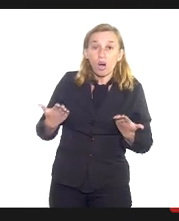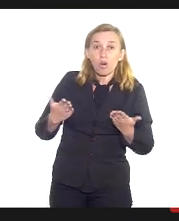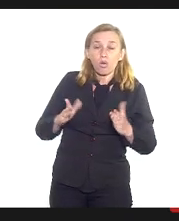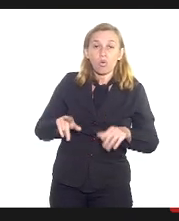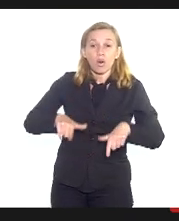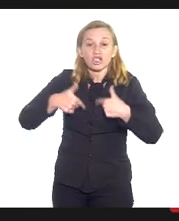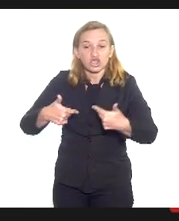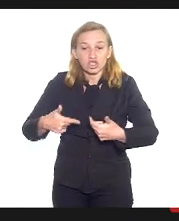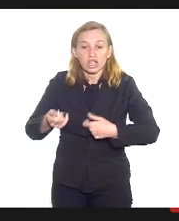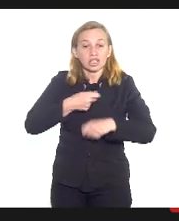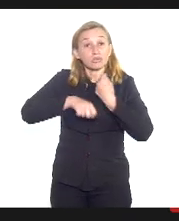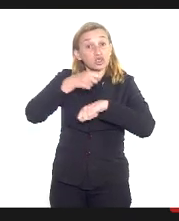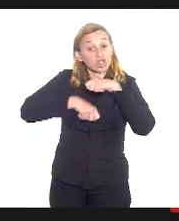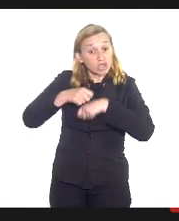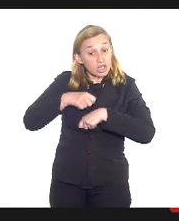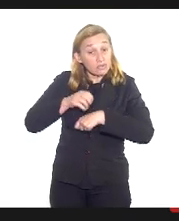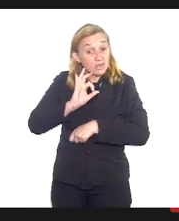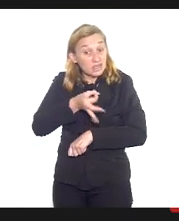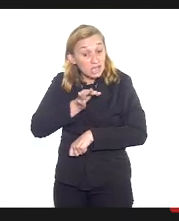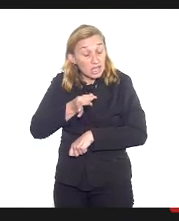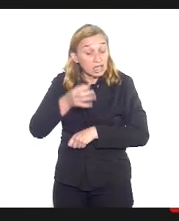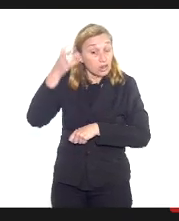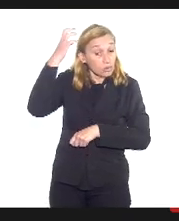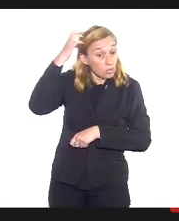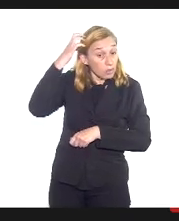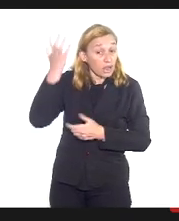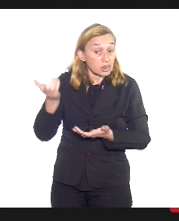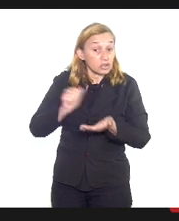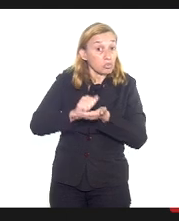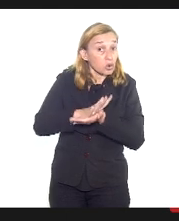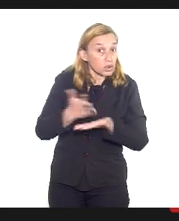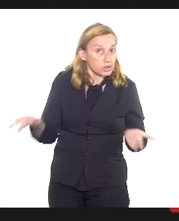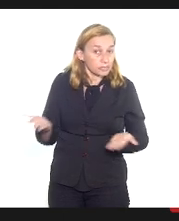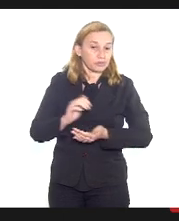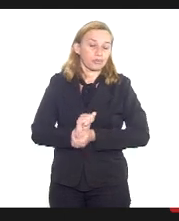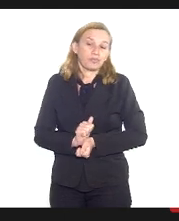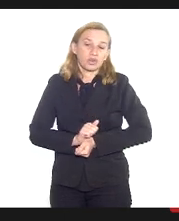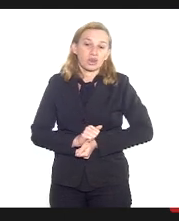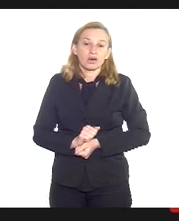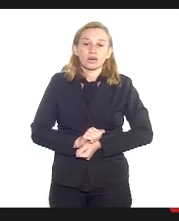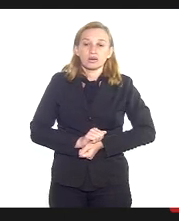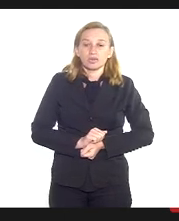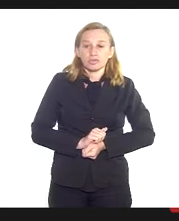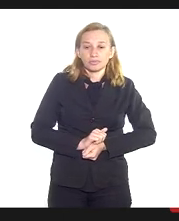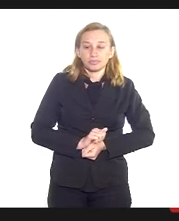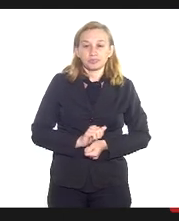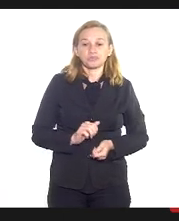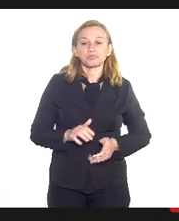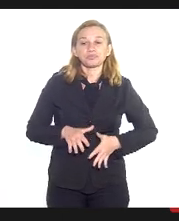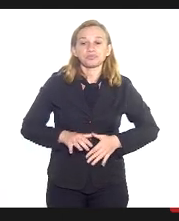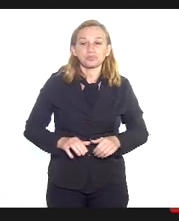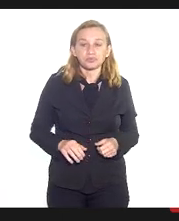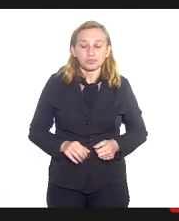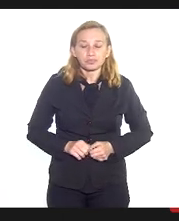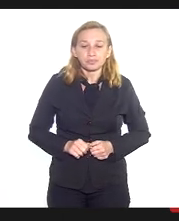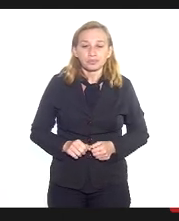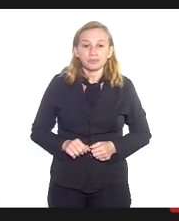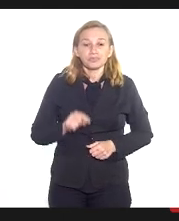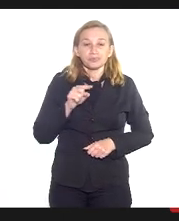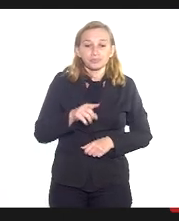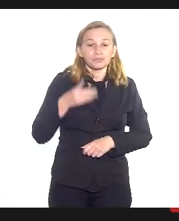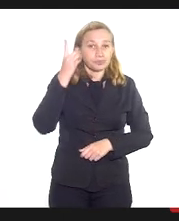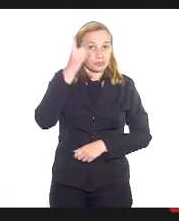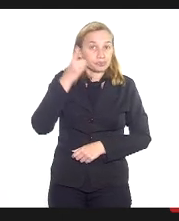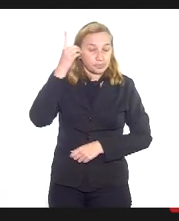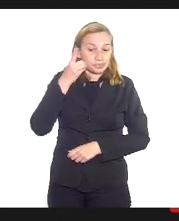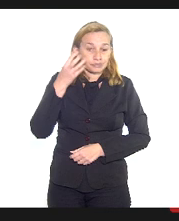e valorada, né, assim, através de multa, vamos dizer assim, sanção administrativa e punitiva, né? E aqui, deputados, eu